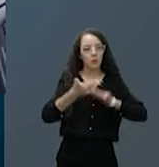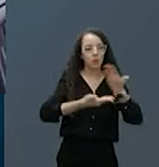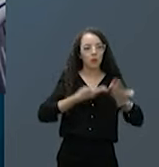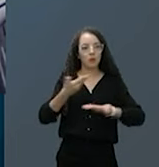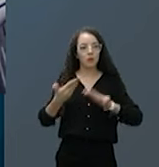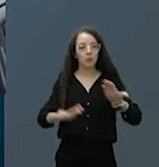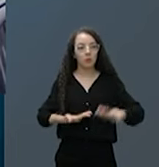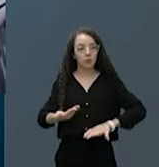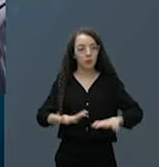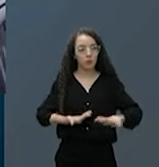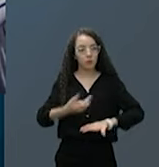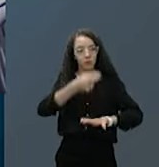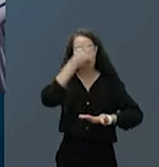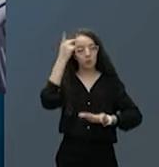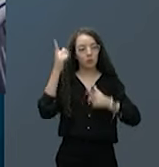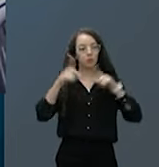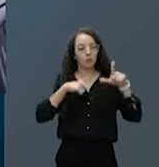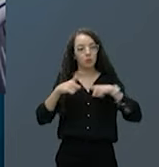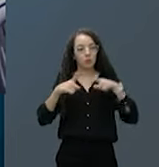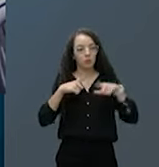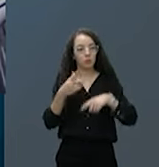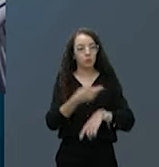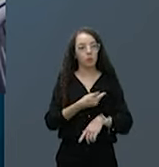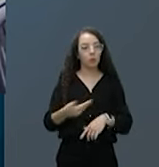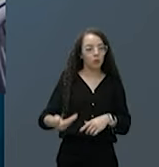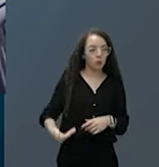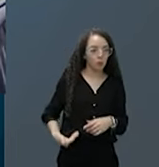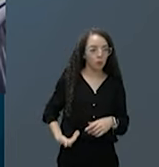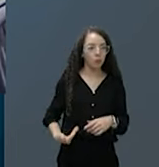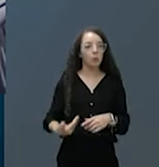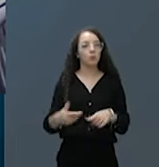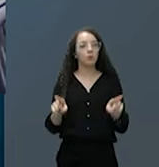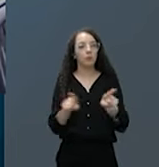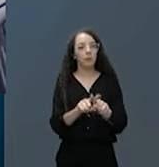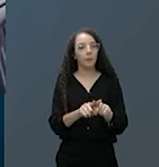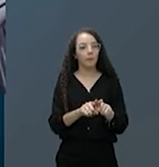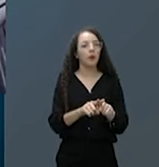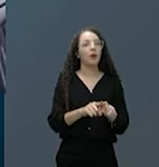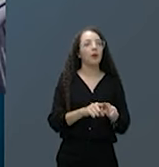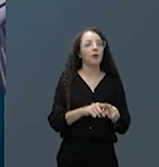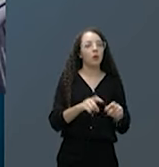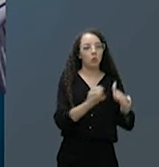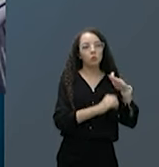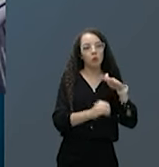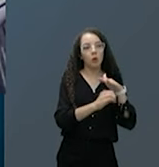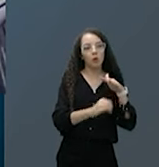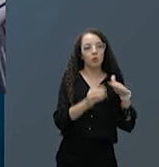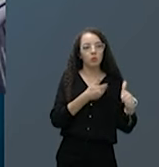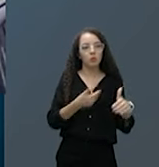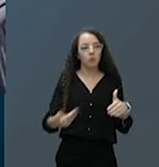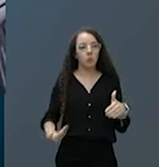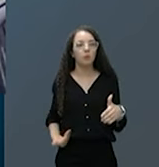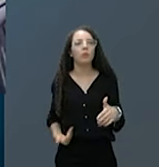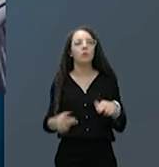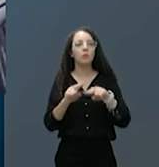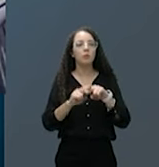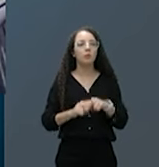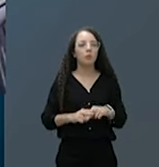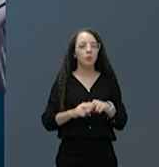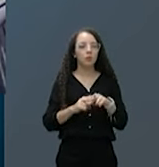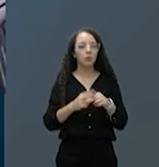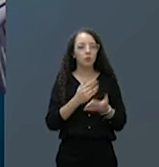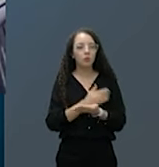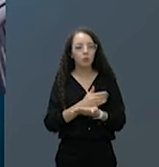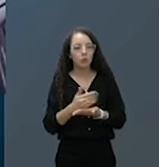pública. O regime jurídico do paradigma é bastante distinto das normas e princípios que ora regem a matéria sob